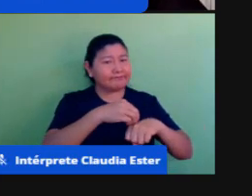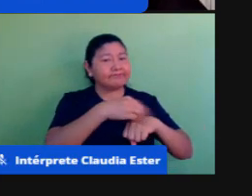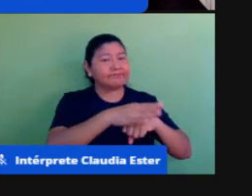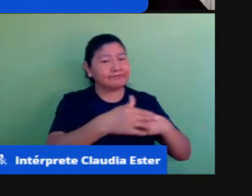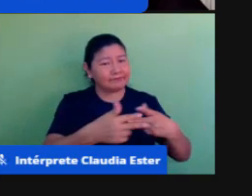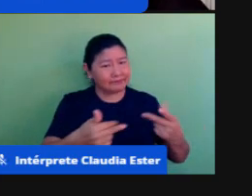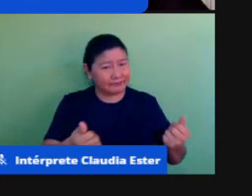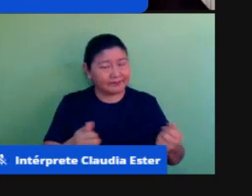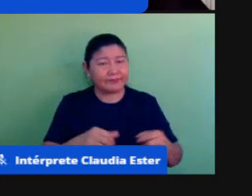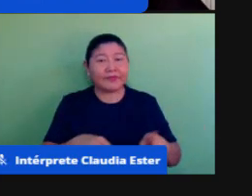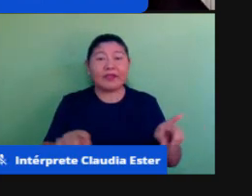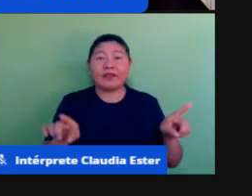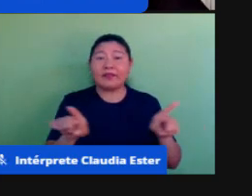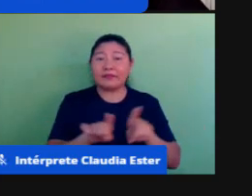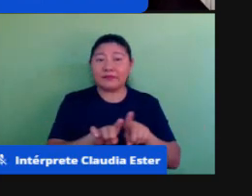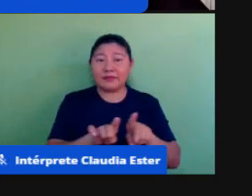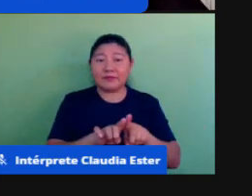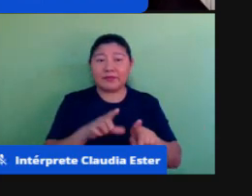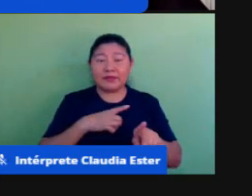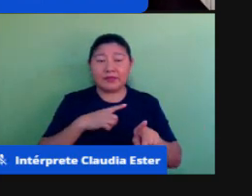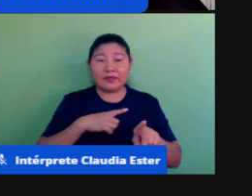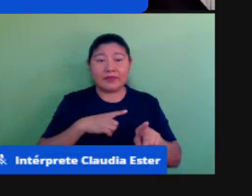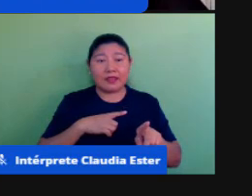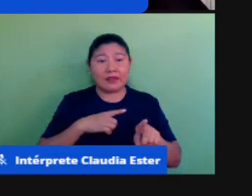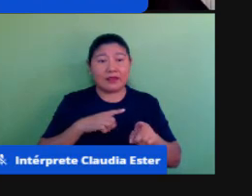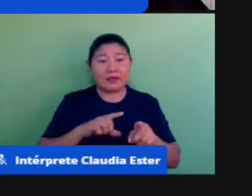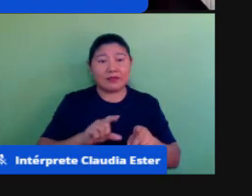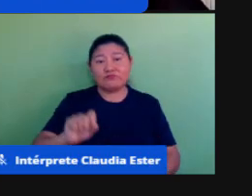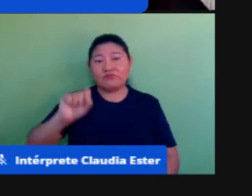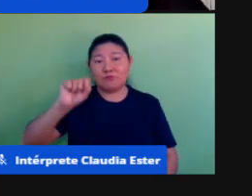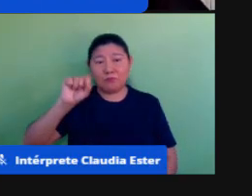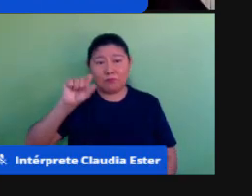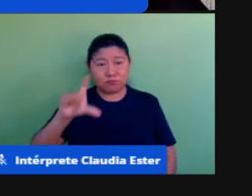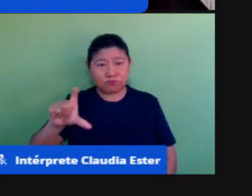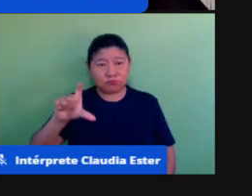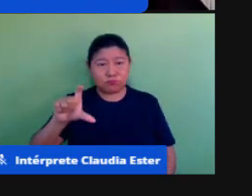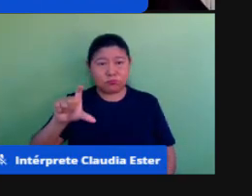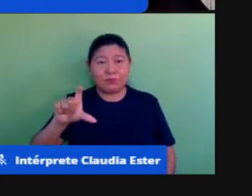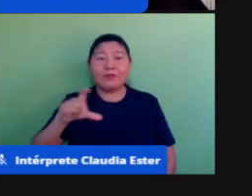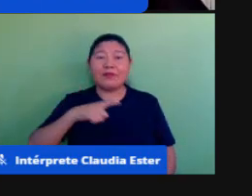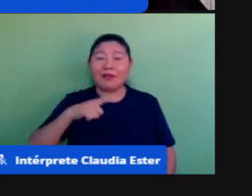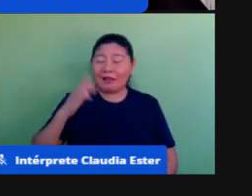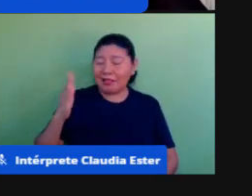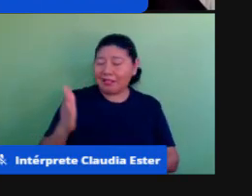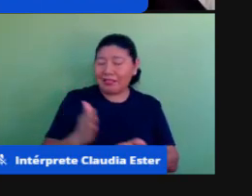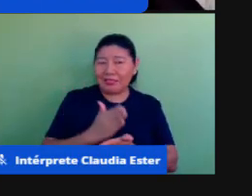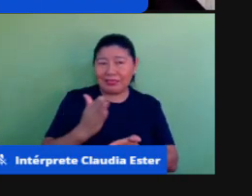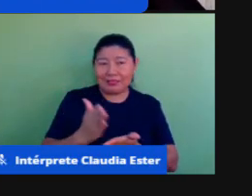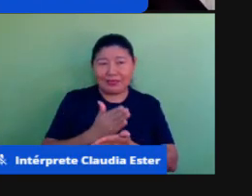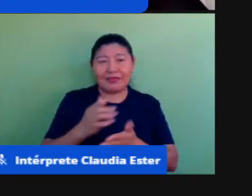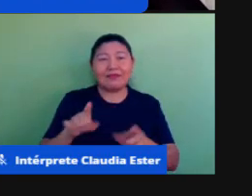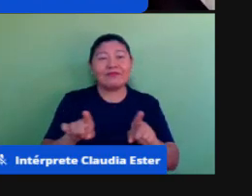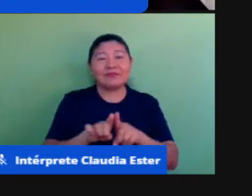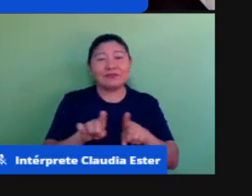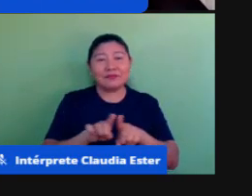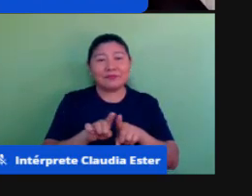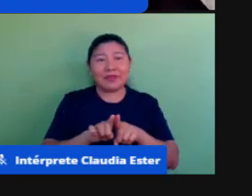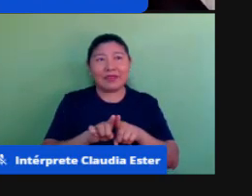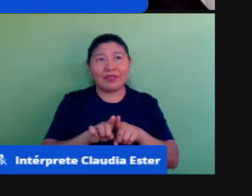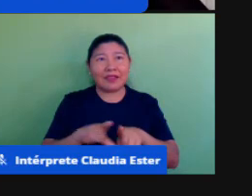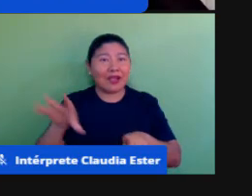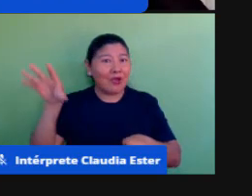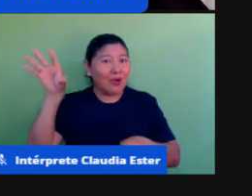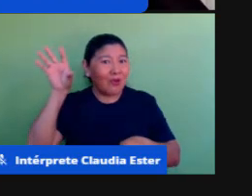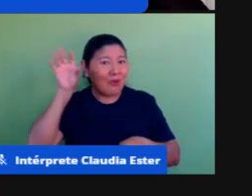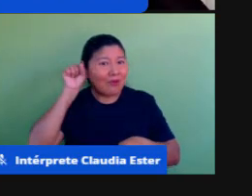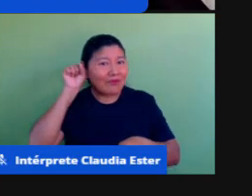Temos a coletânea de parlendas, que são palavra cantada. Também é uma ferramenta super